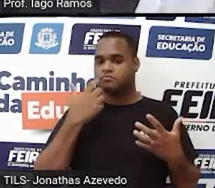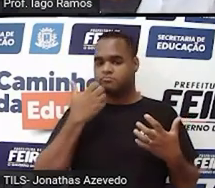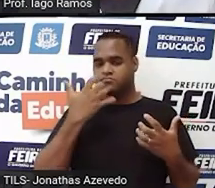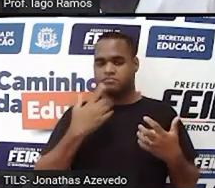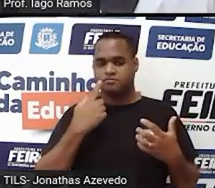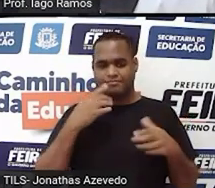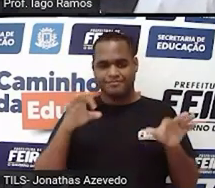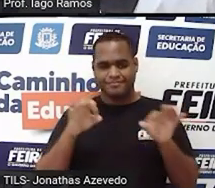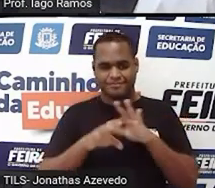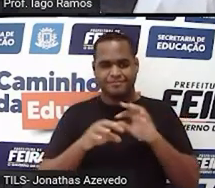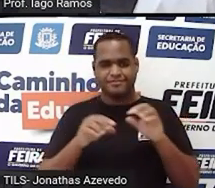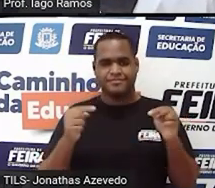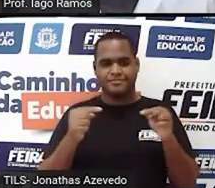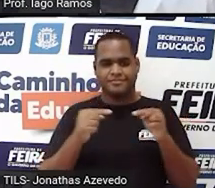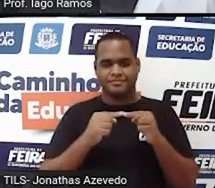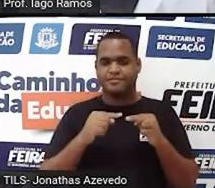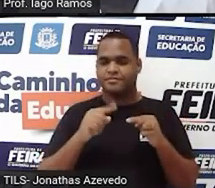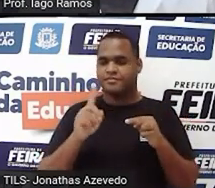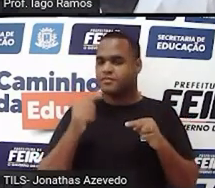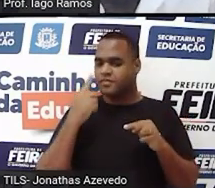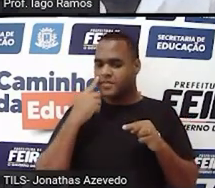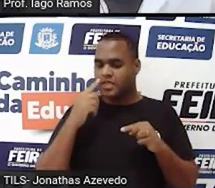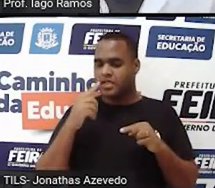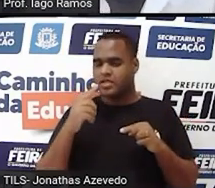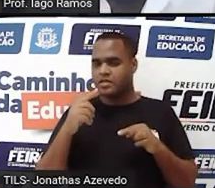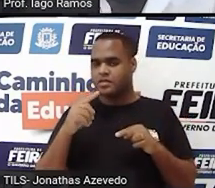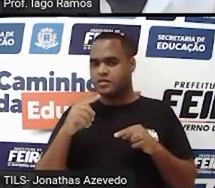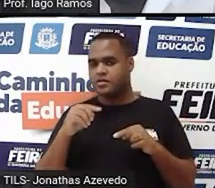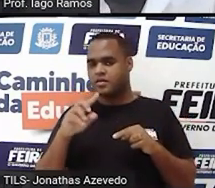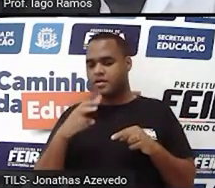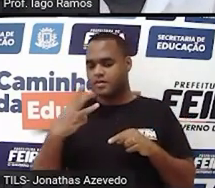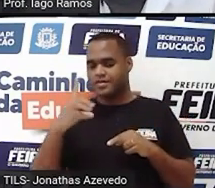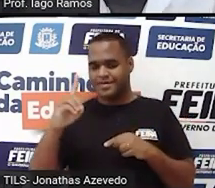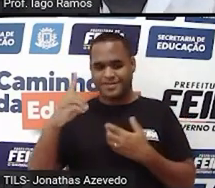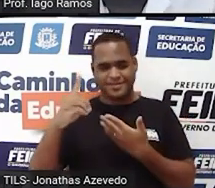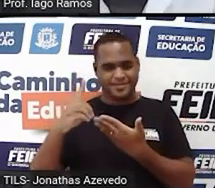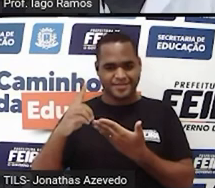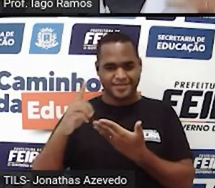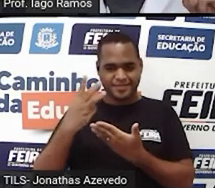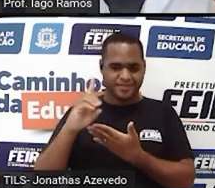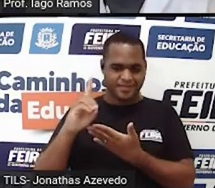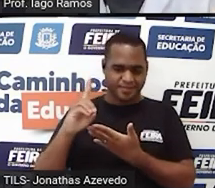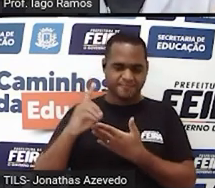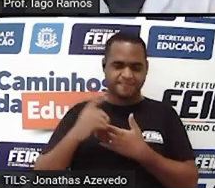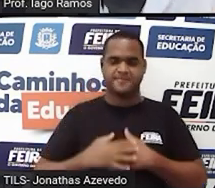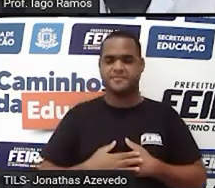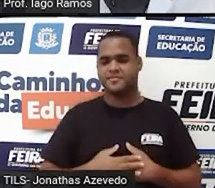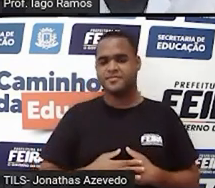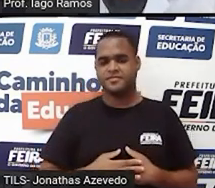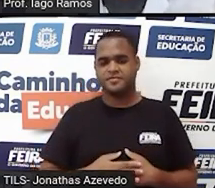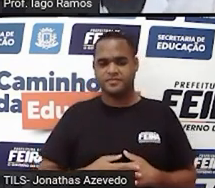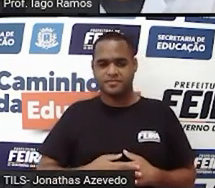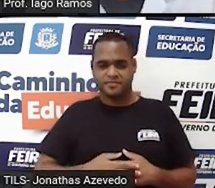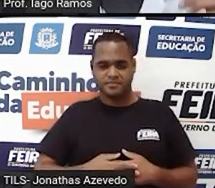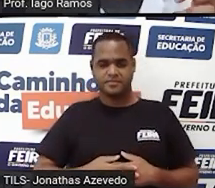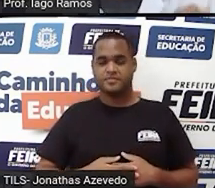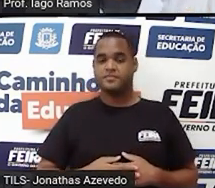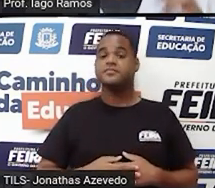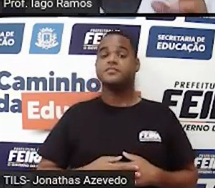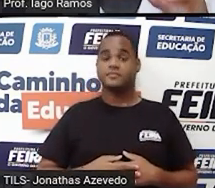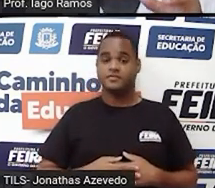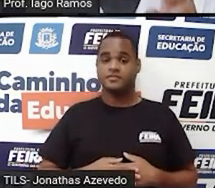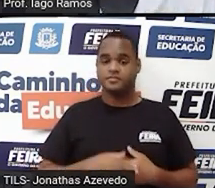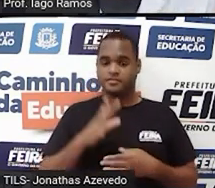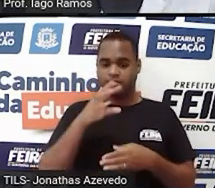interno de um elemento tridimensional um elemento que tem três dimensões comprimento